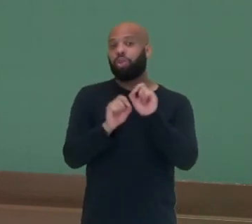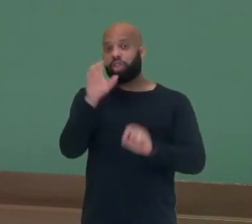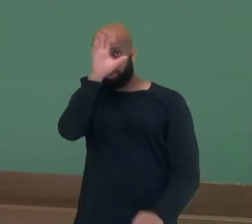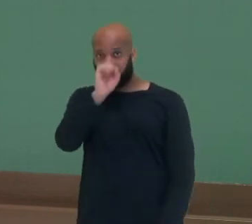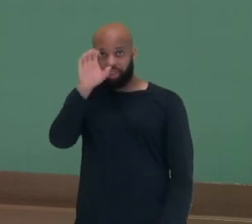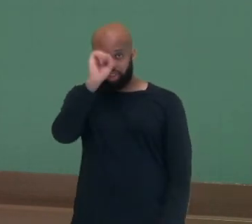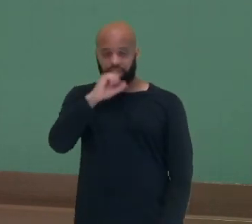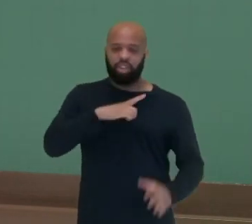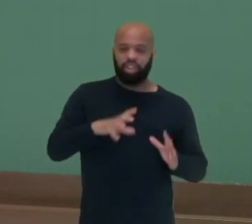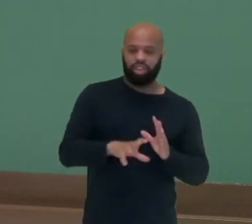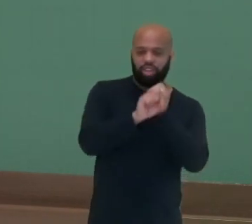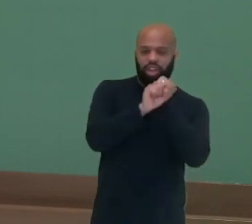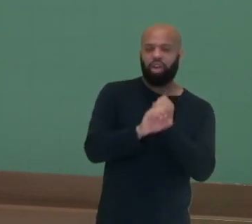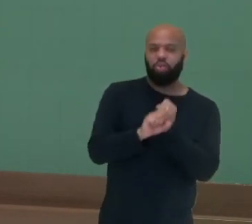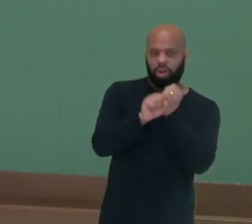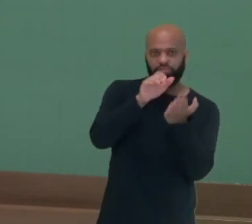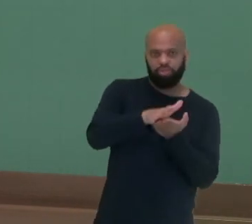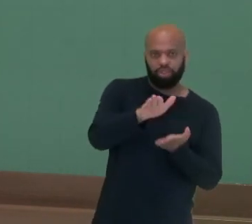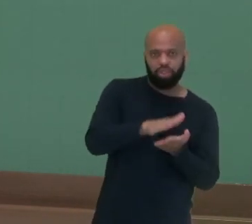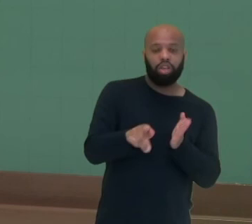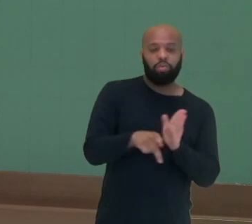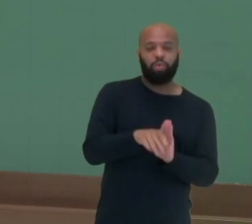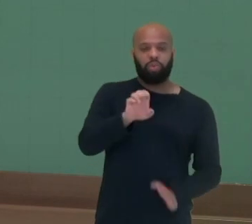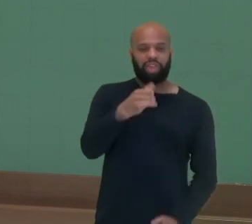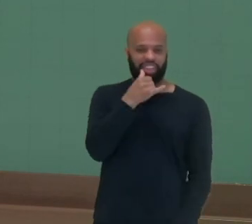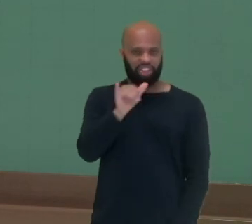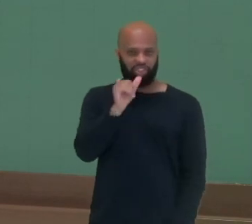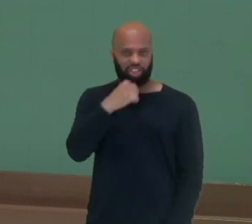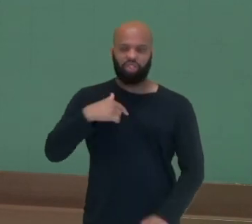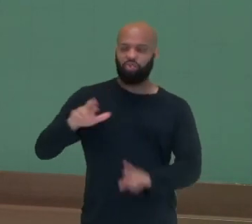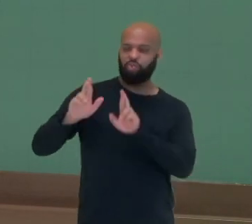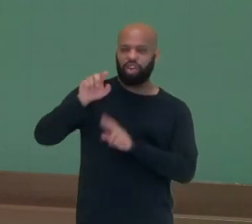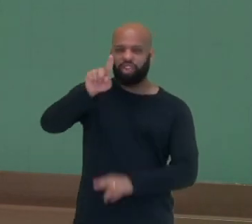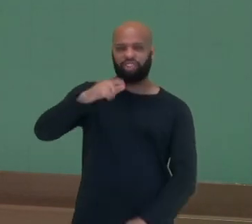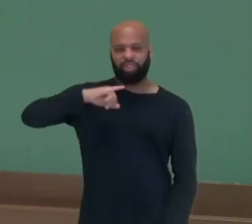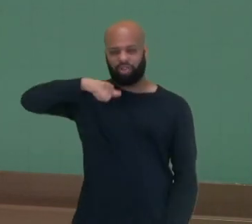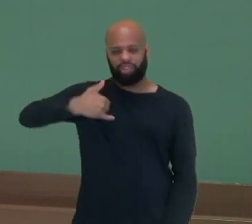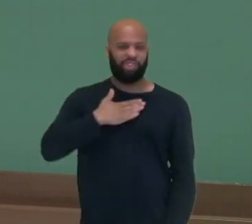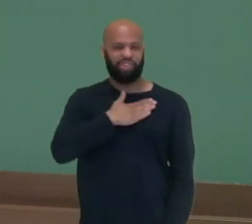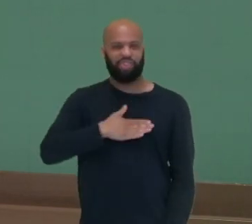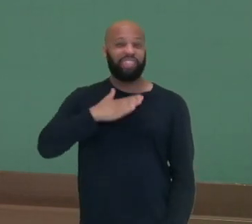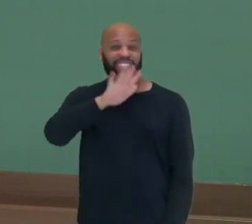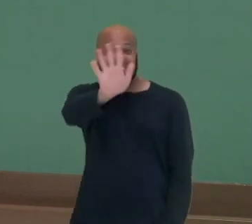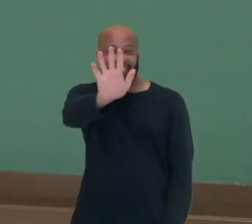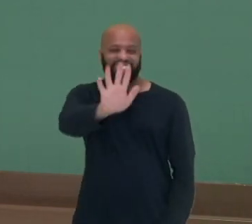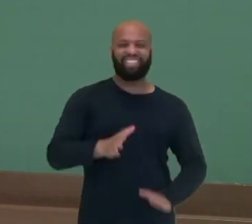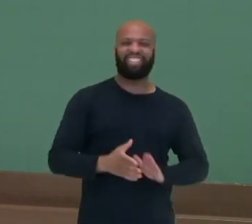sobre o cálculo, o consumo de energia elétrica. Espero que vocês tenham gostado e até breve.